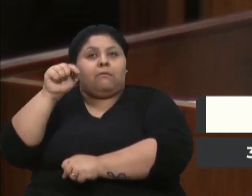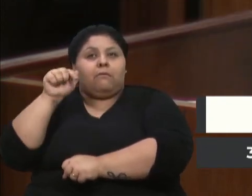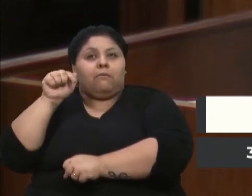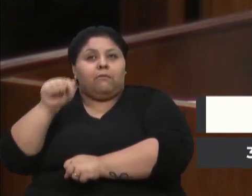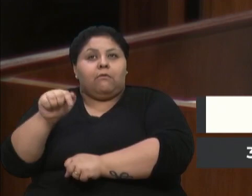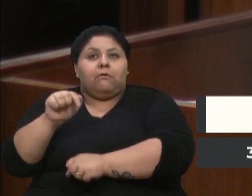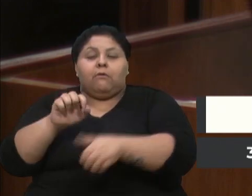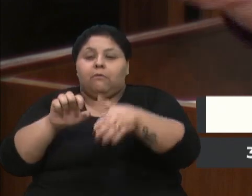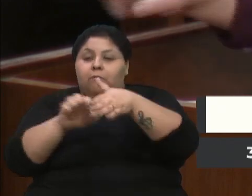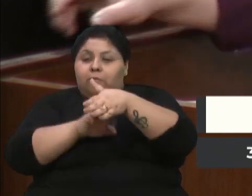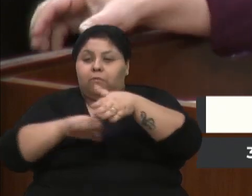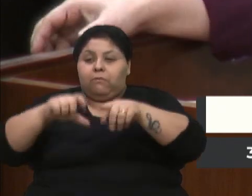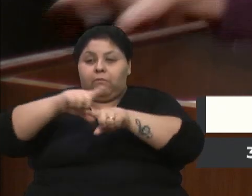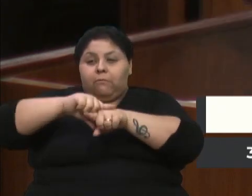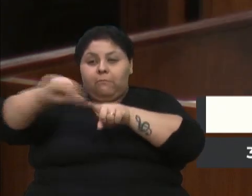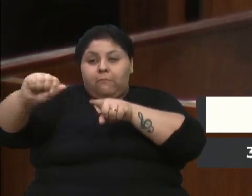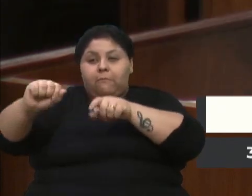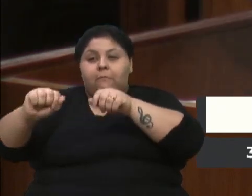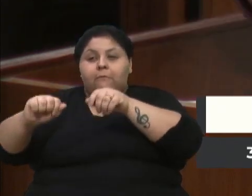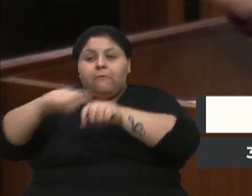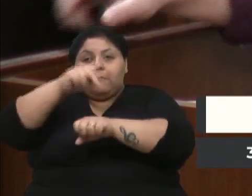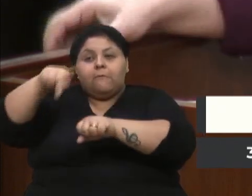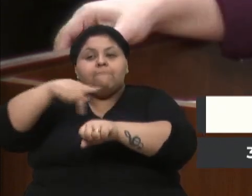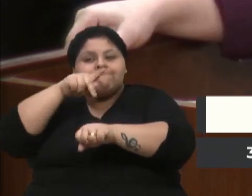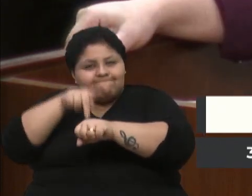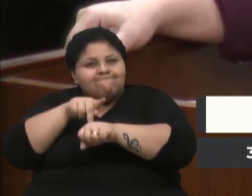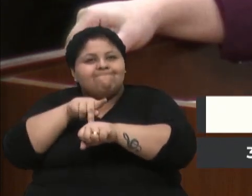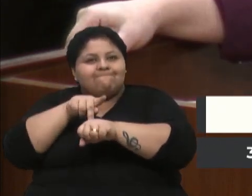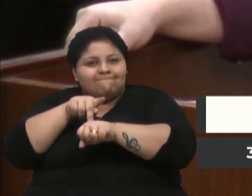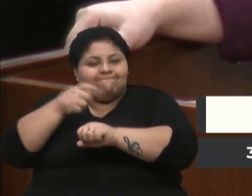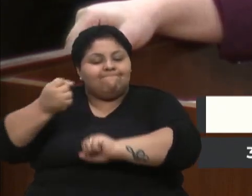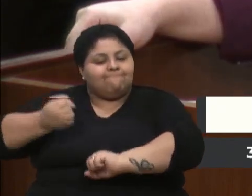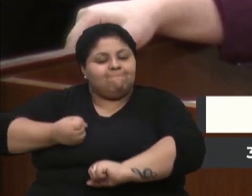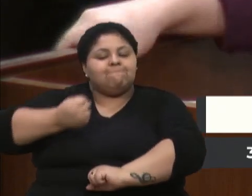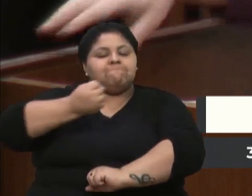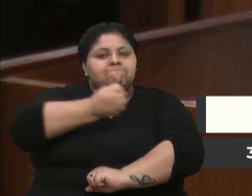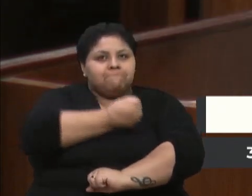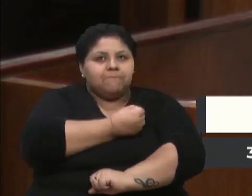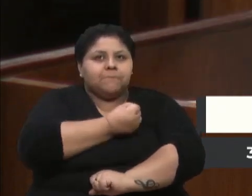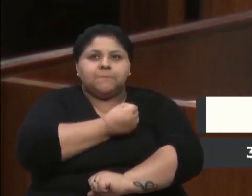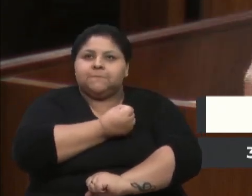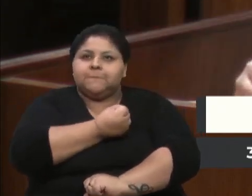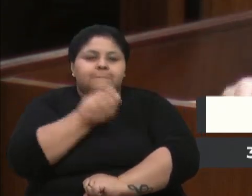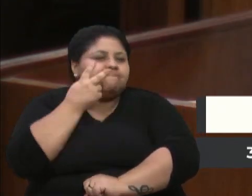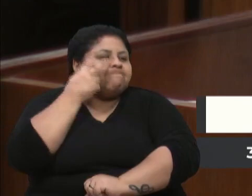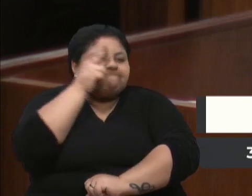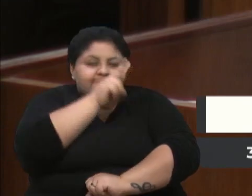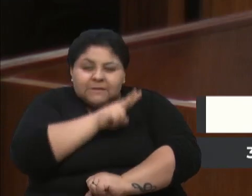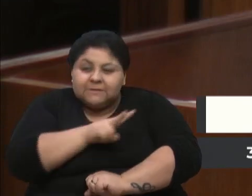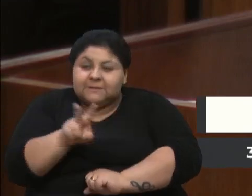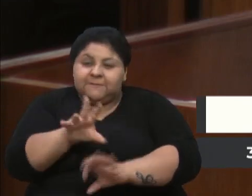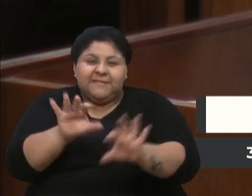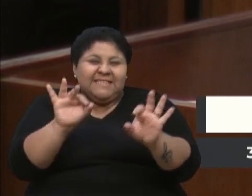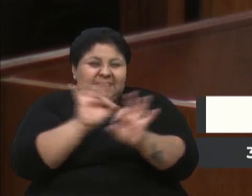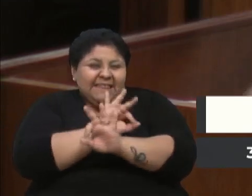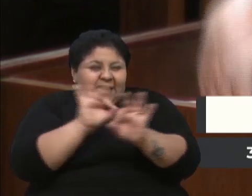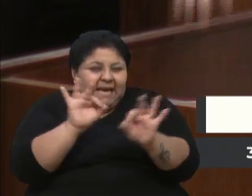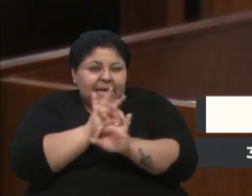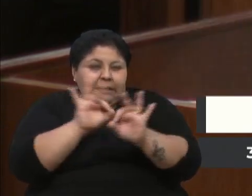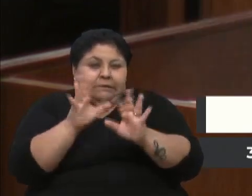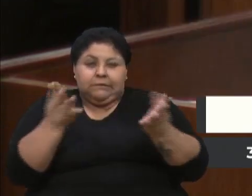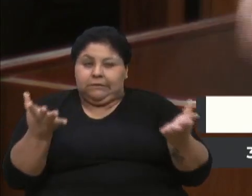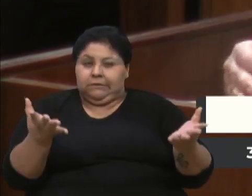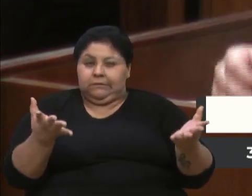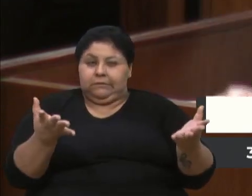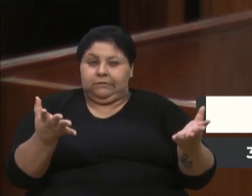país, vereador Zanquim. Esses são os números. E não se vê nada. Não se vê